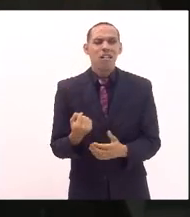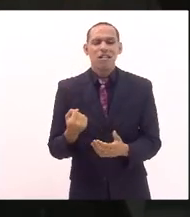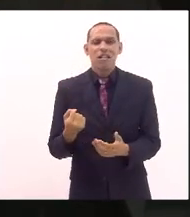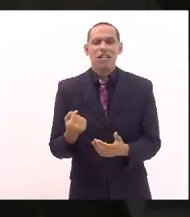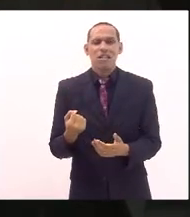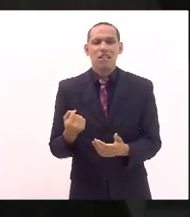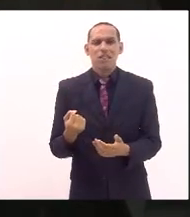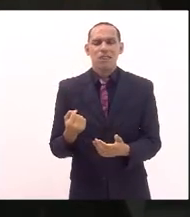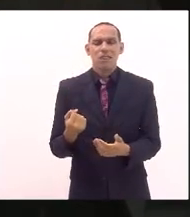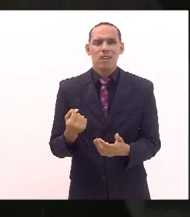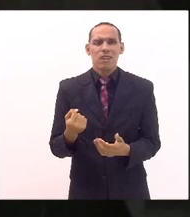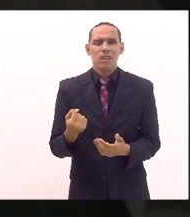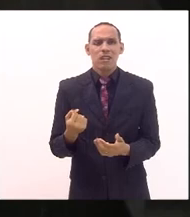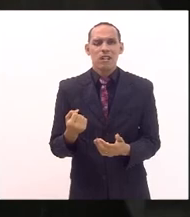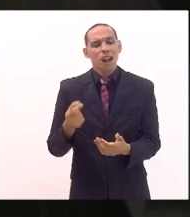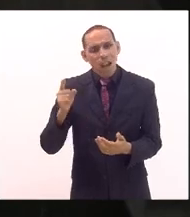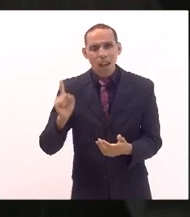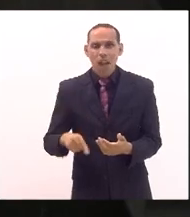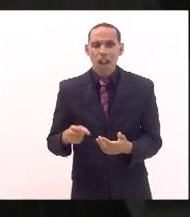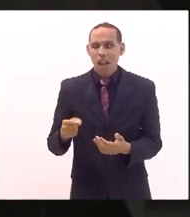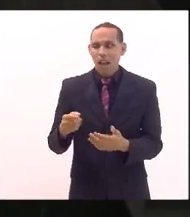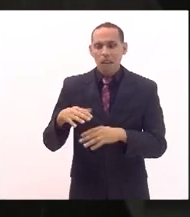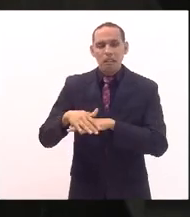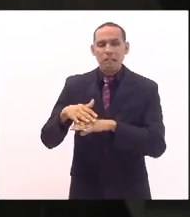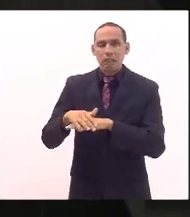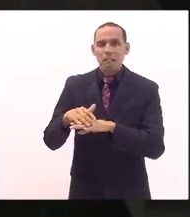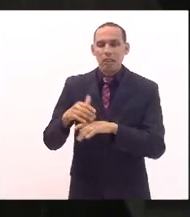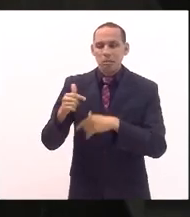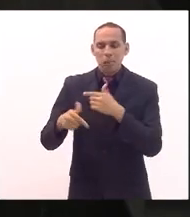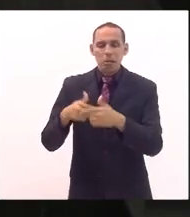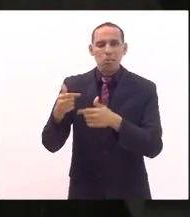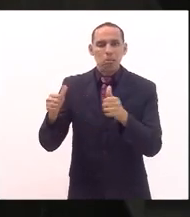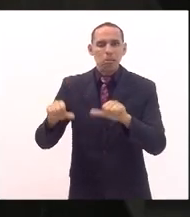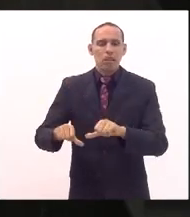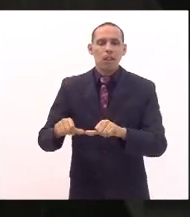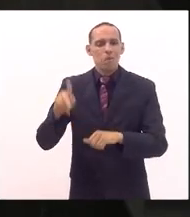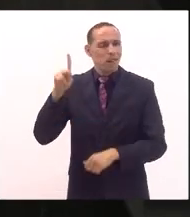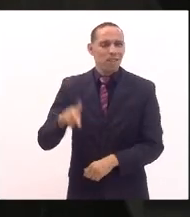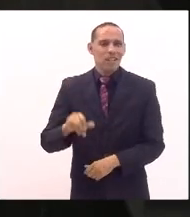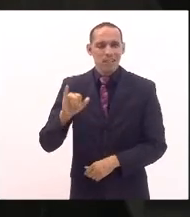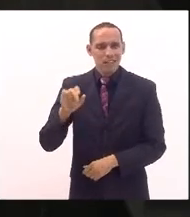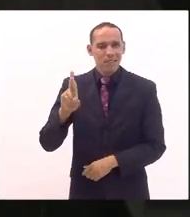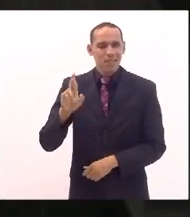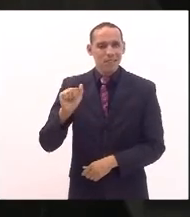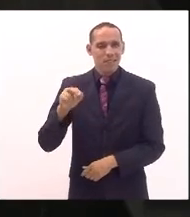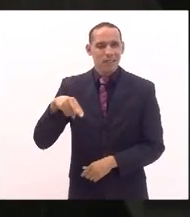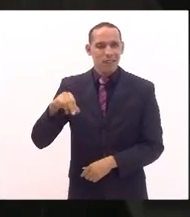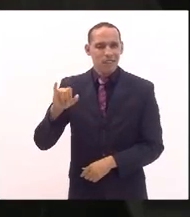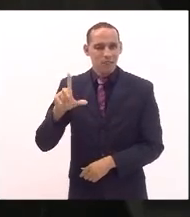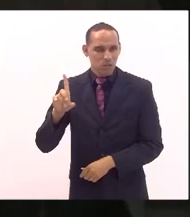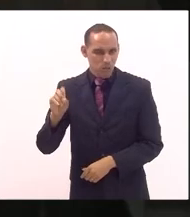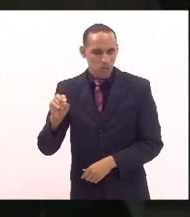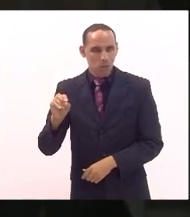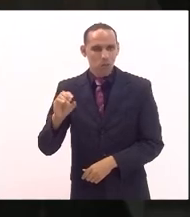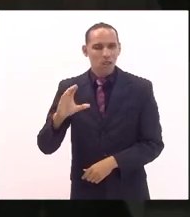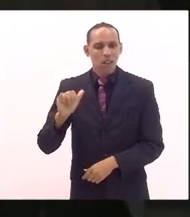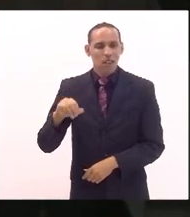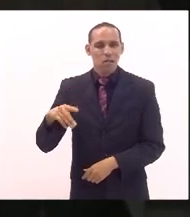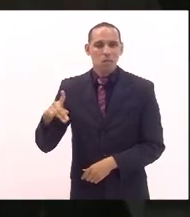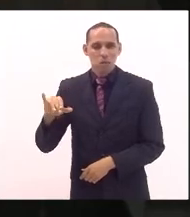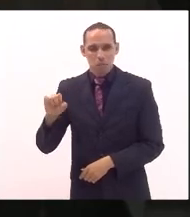do funcionamento dessa rede o presidente Eduardo Campos esteve na audiência